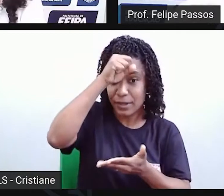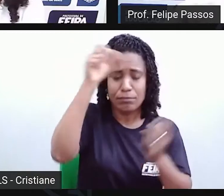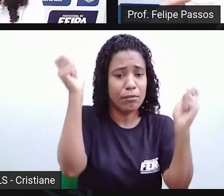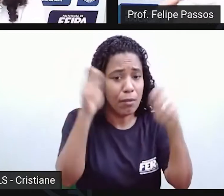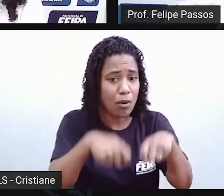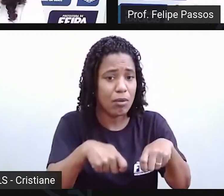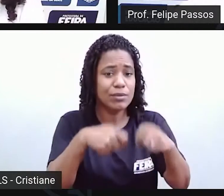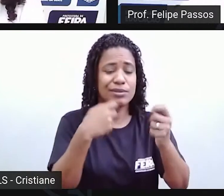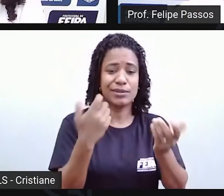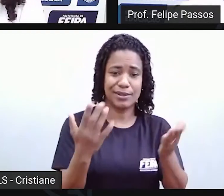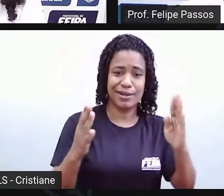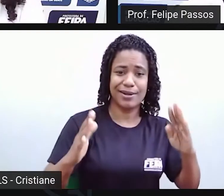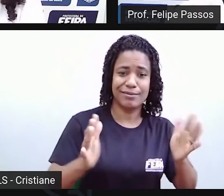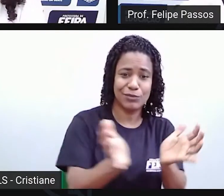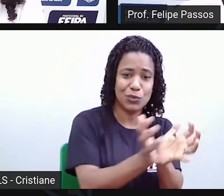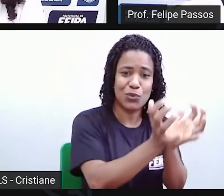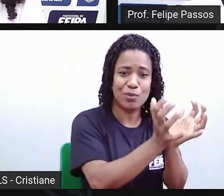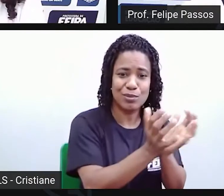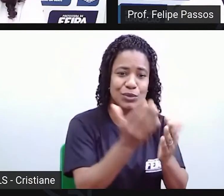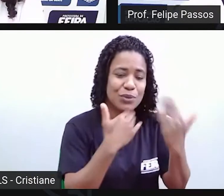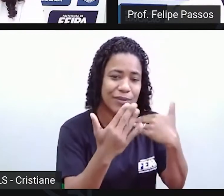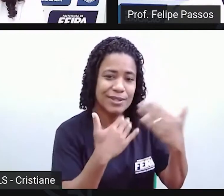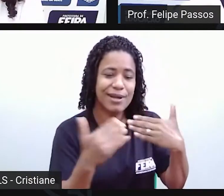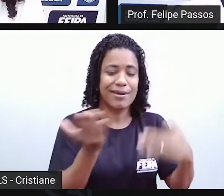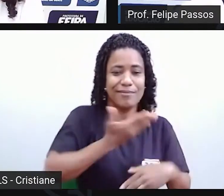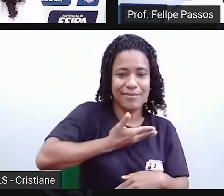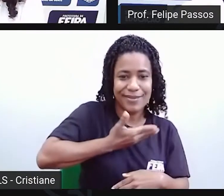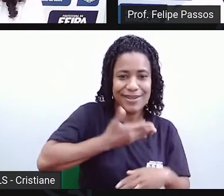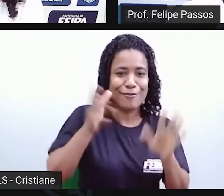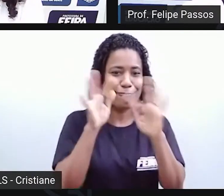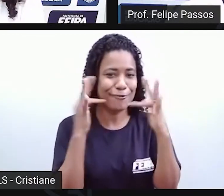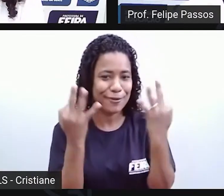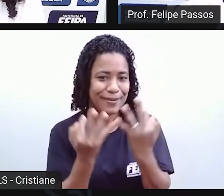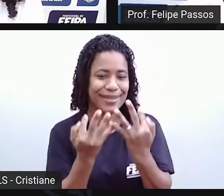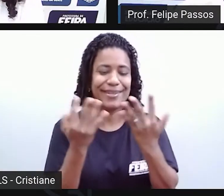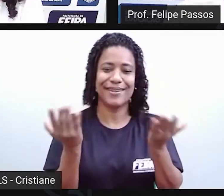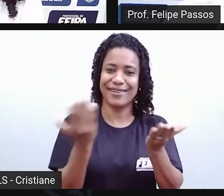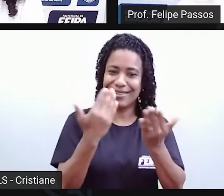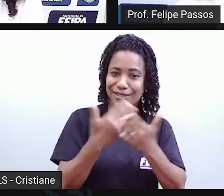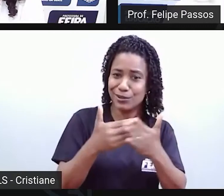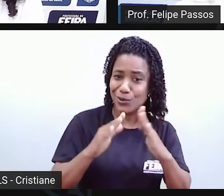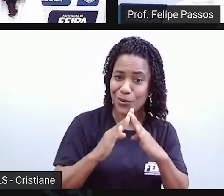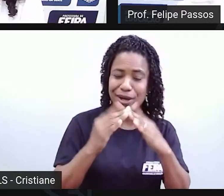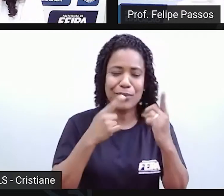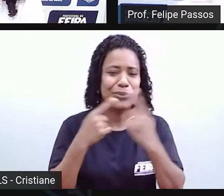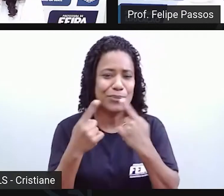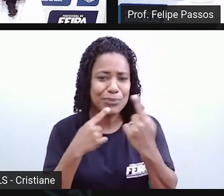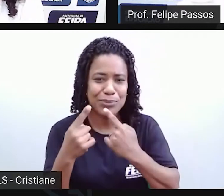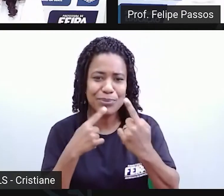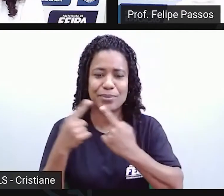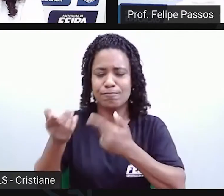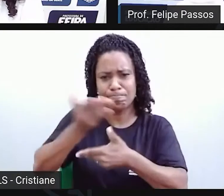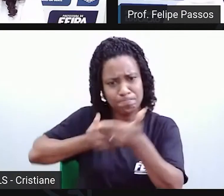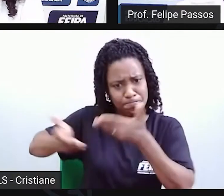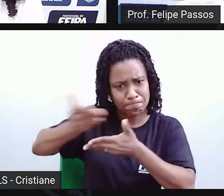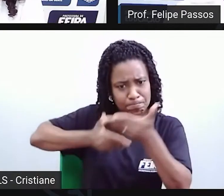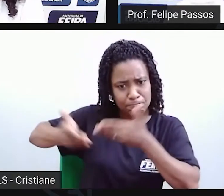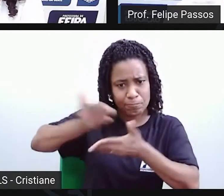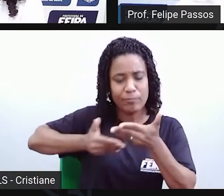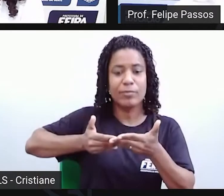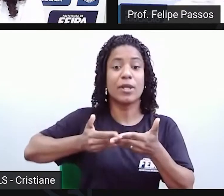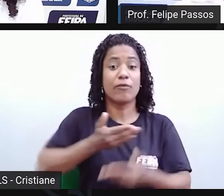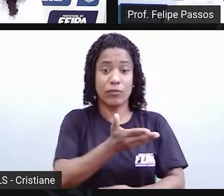conversa, levar para os seus amigos, levar para a sua família, levar para a sala de aula, né? Meninas, né, tomem